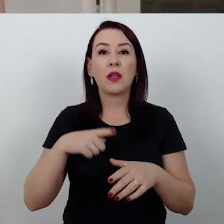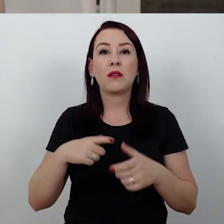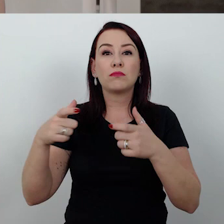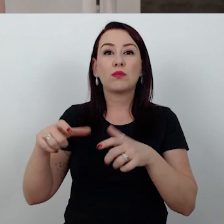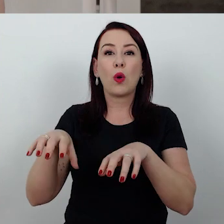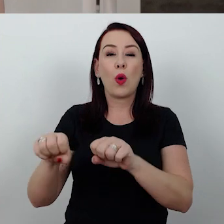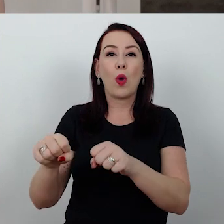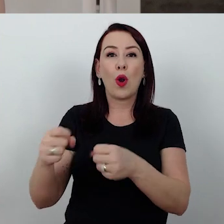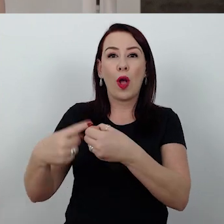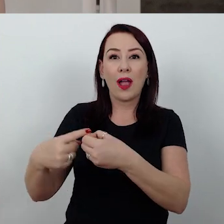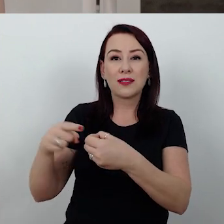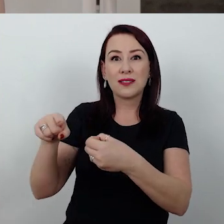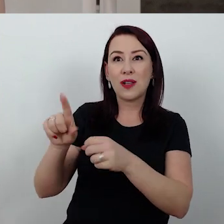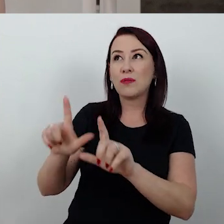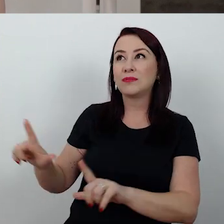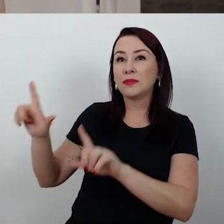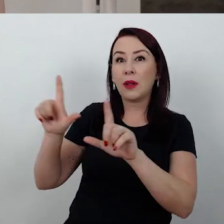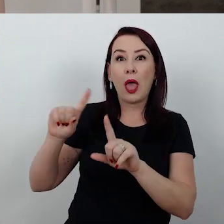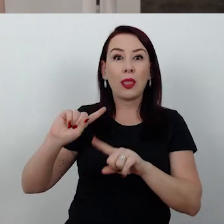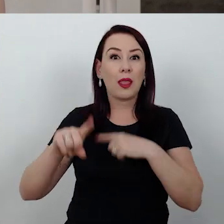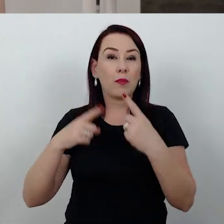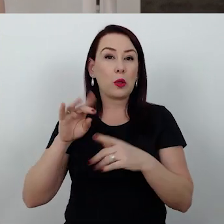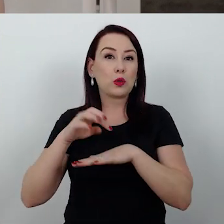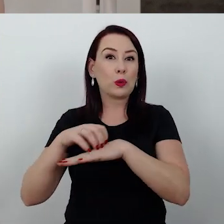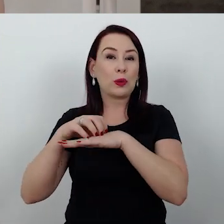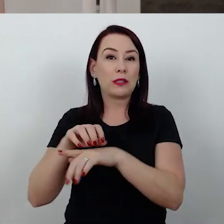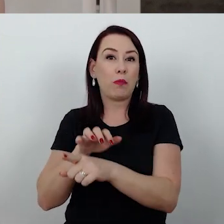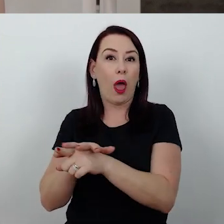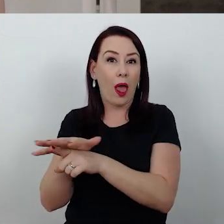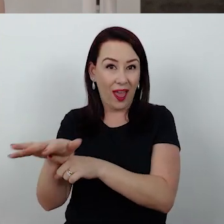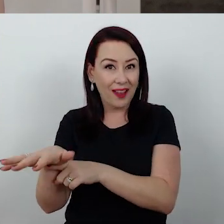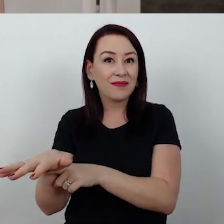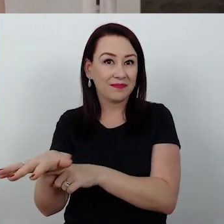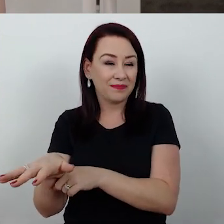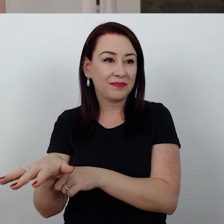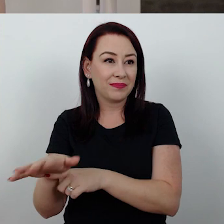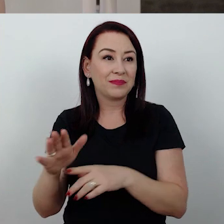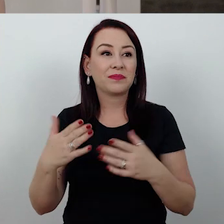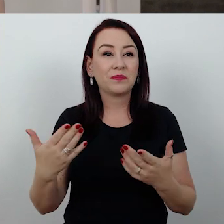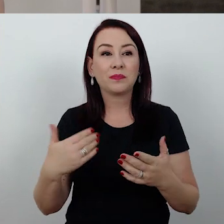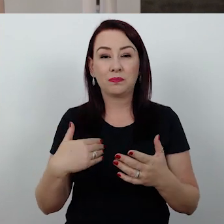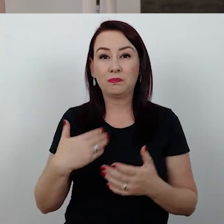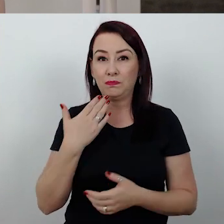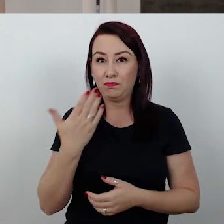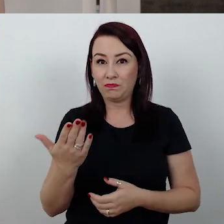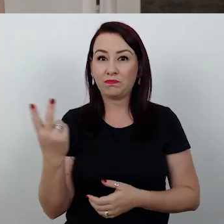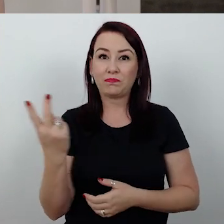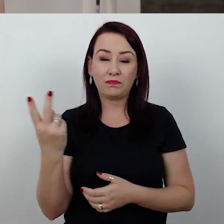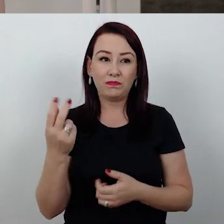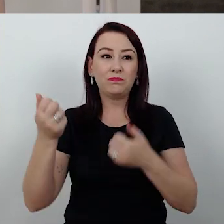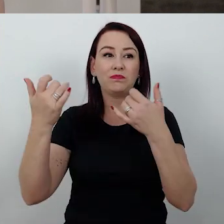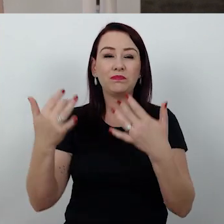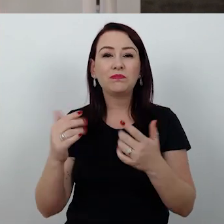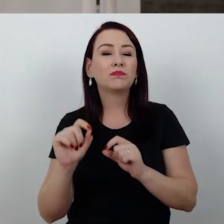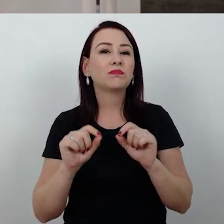locação, fica uma... e o fluxo de turistas aumenta, mas não é só isso, né? Então, eu queria que vocês falassem um pouco mais assim,